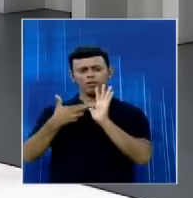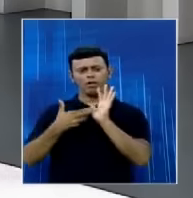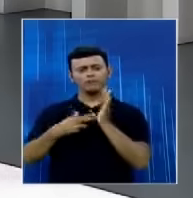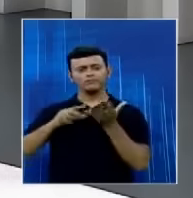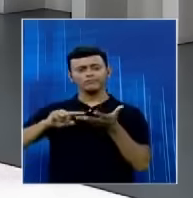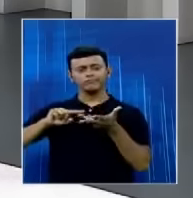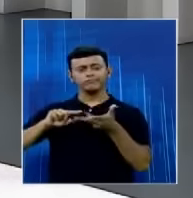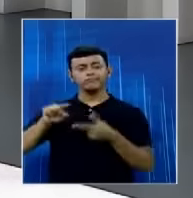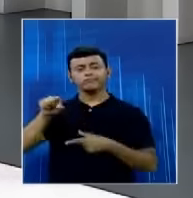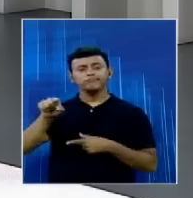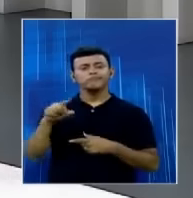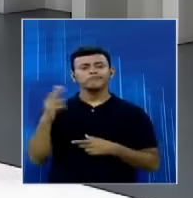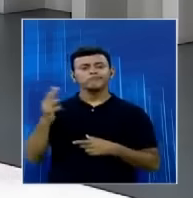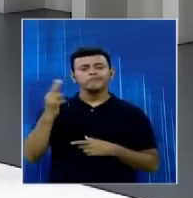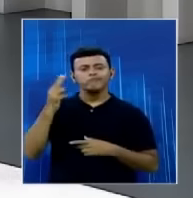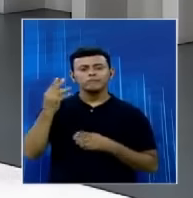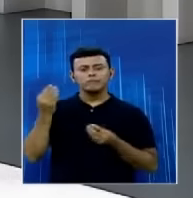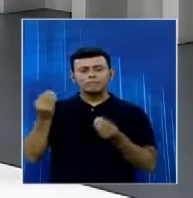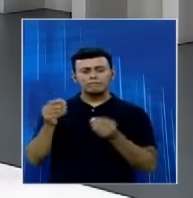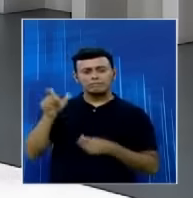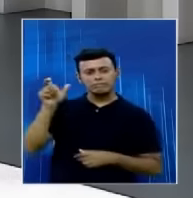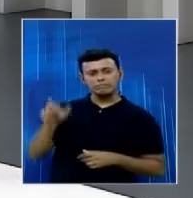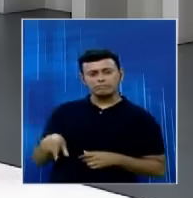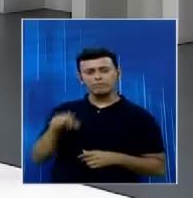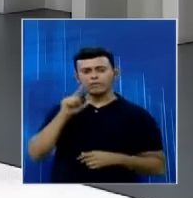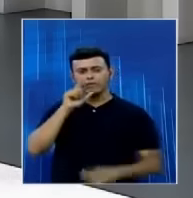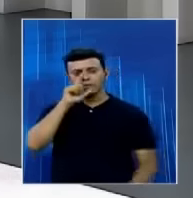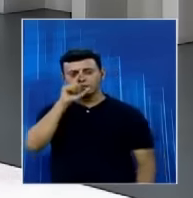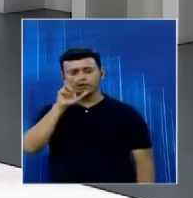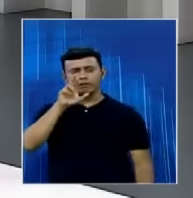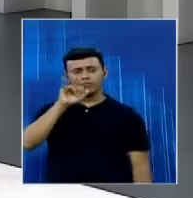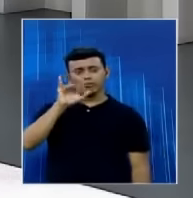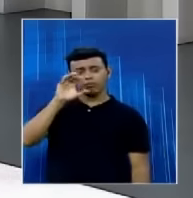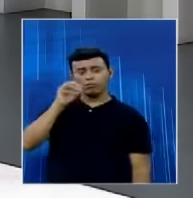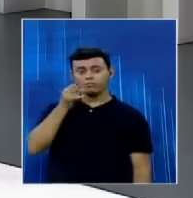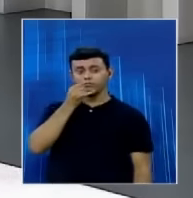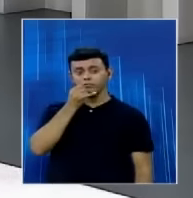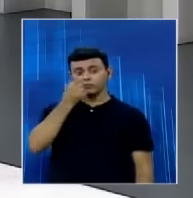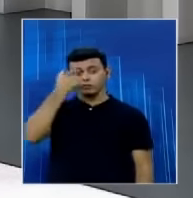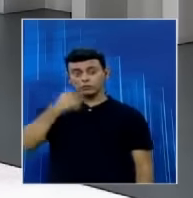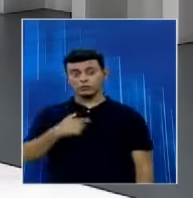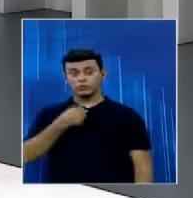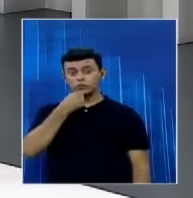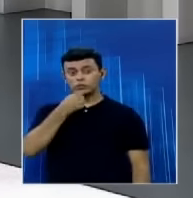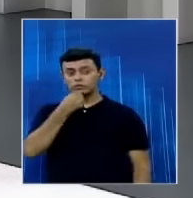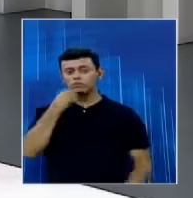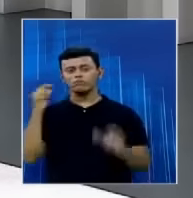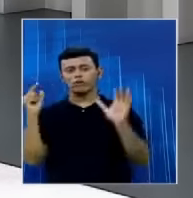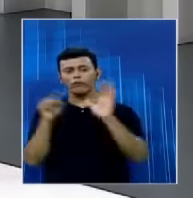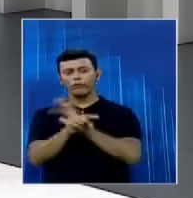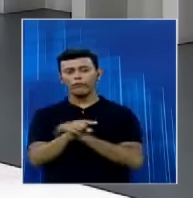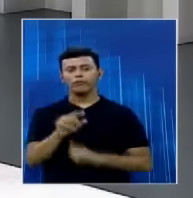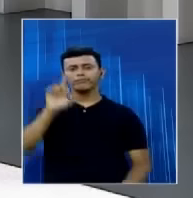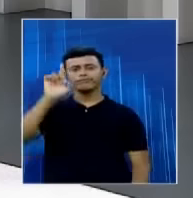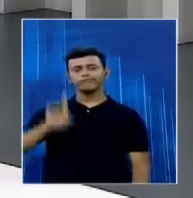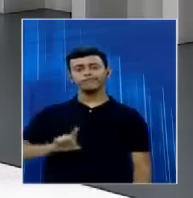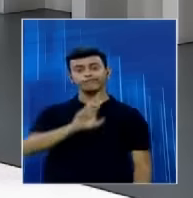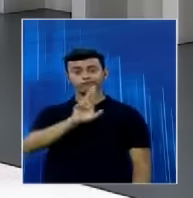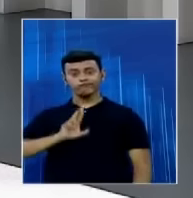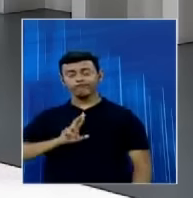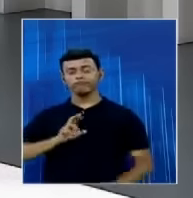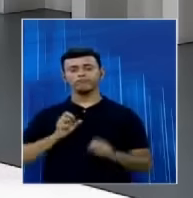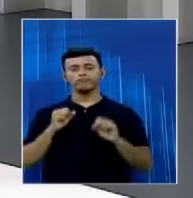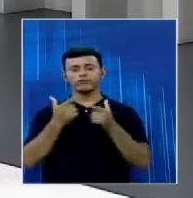a possibilidade de ser submetido ao risco. Uhum. Então, quando o jornalista pergunta, por exemplo, ele não tem direito à réplica. Então, a tendência é de que esses